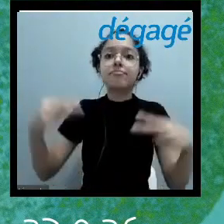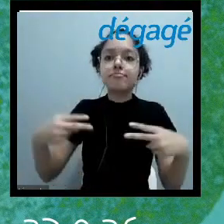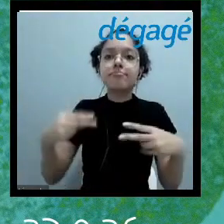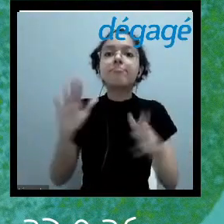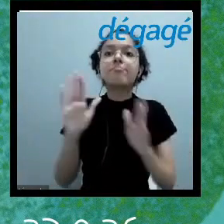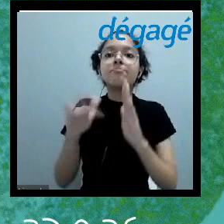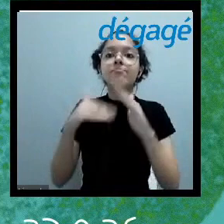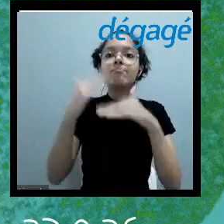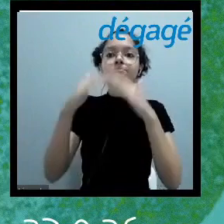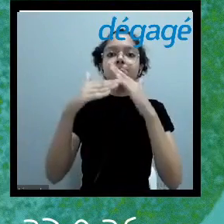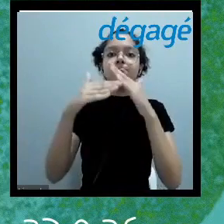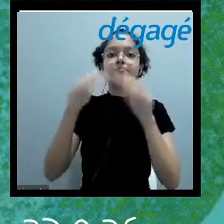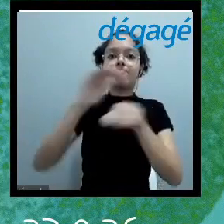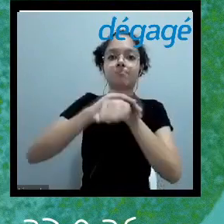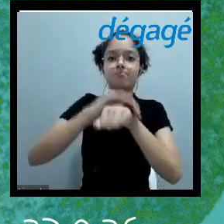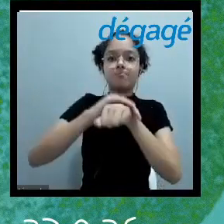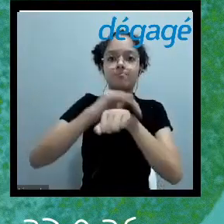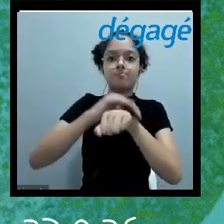realmente